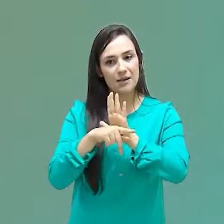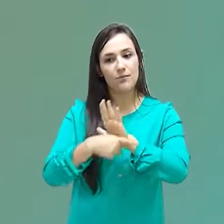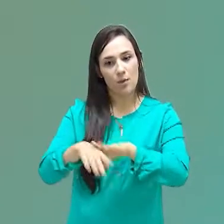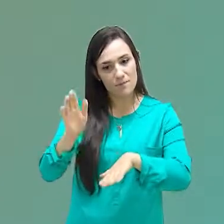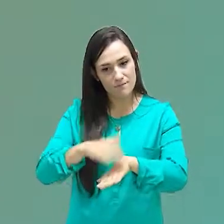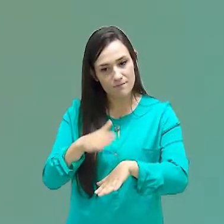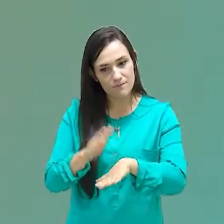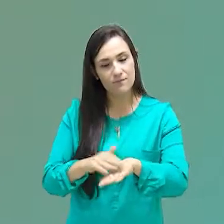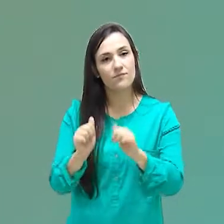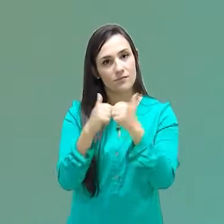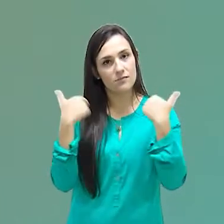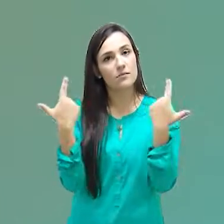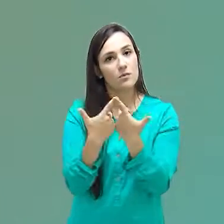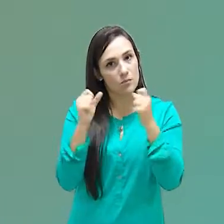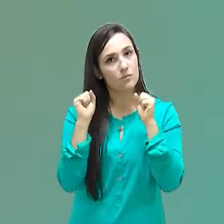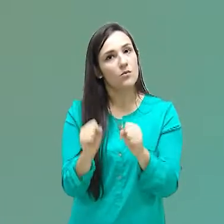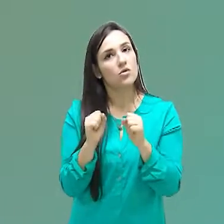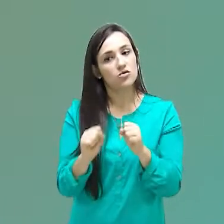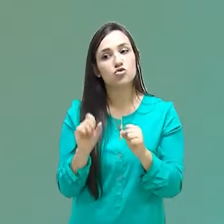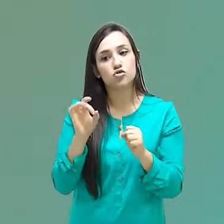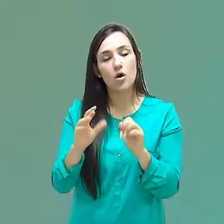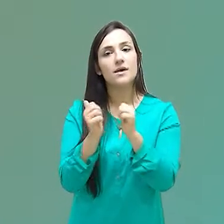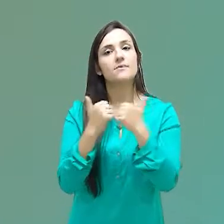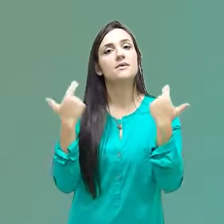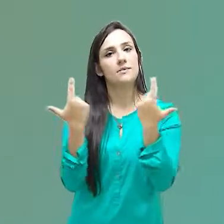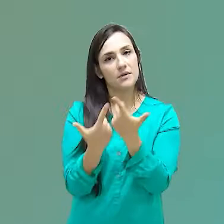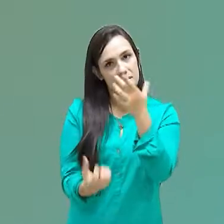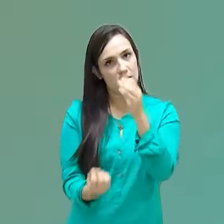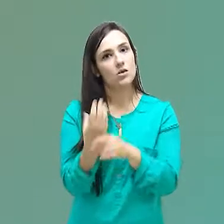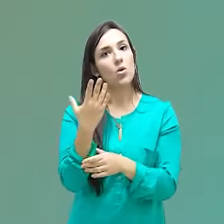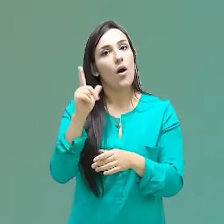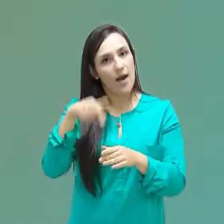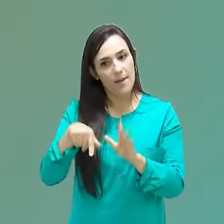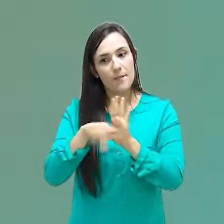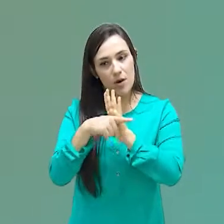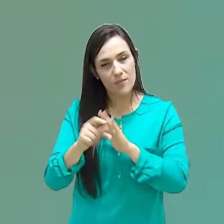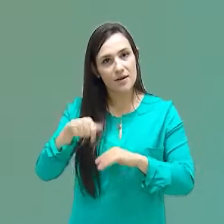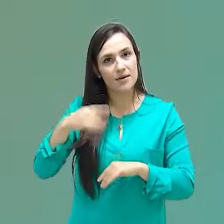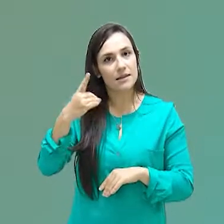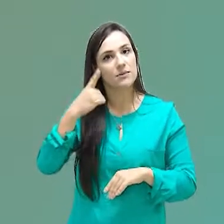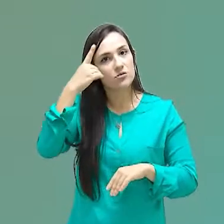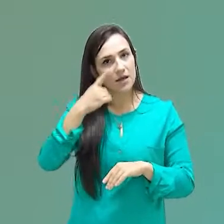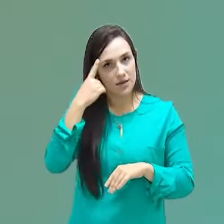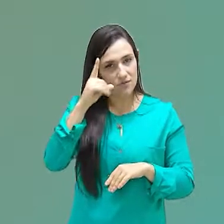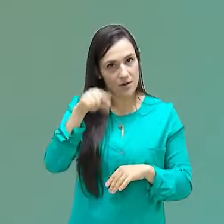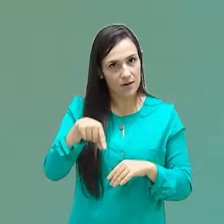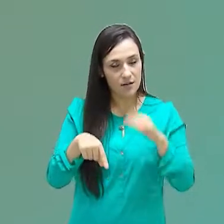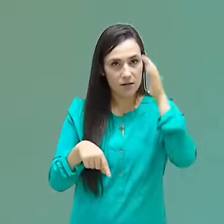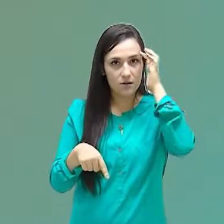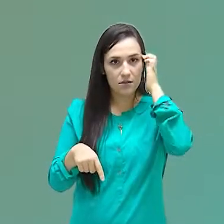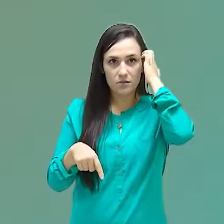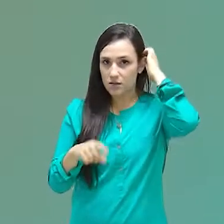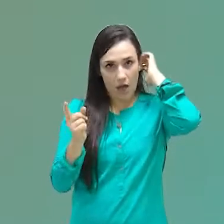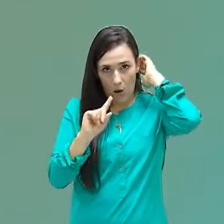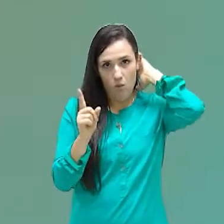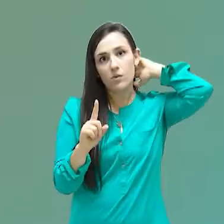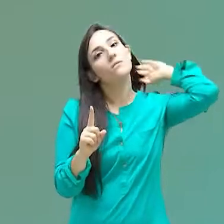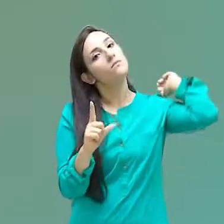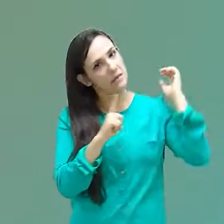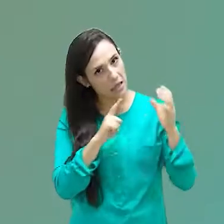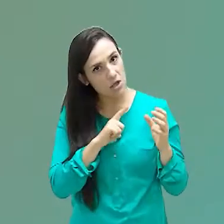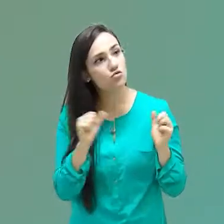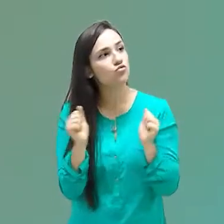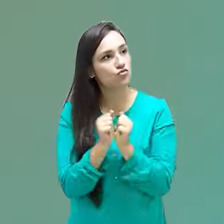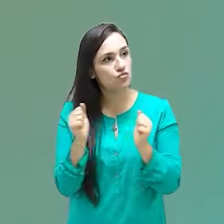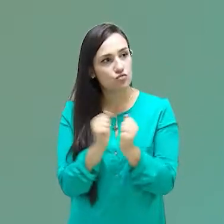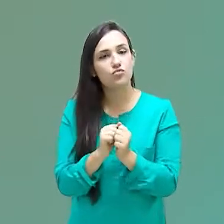de iniciativa da Assembleia Legislativa, leis que foram protocoladas por deputados. Na verdade, essas consolidações, elas tratam